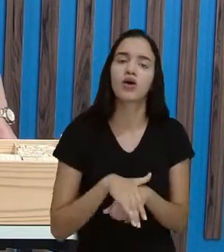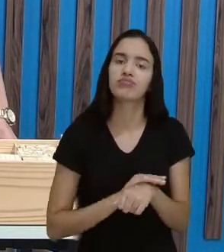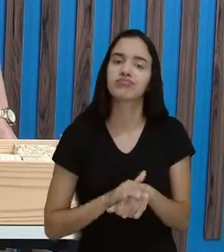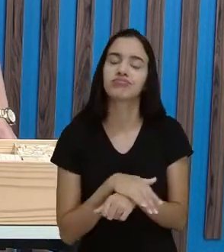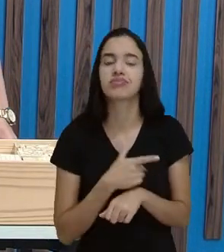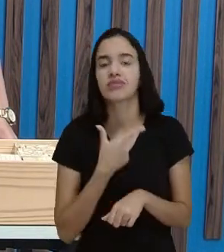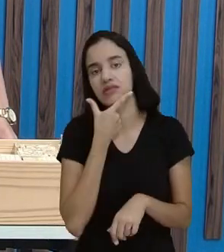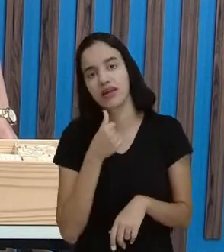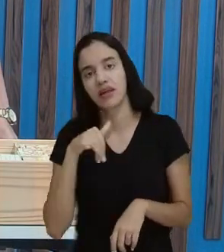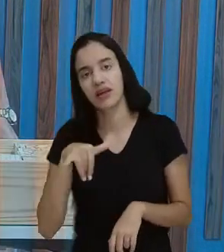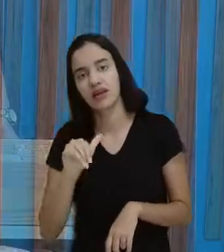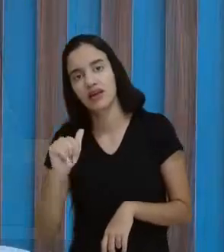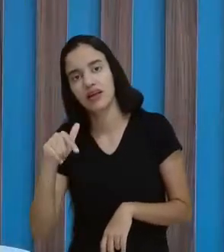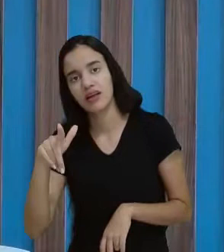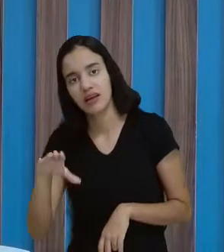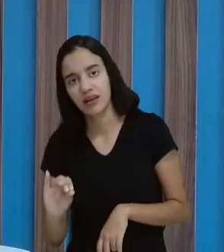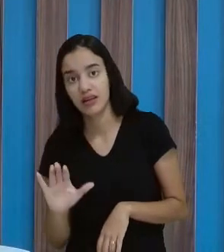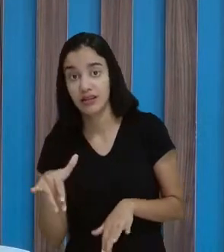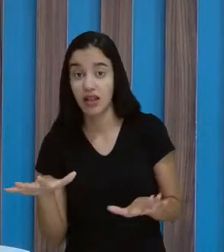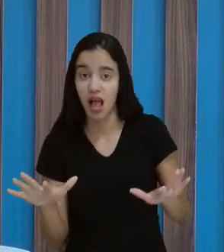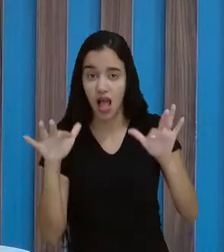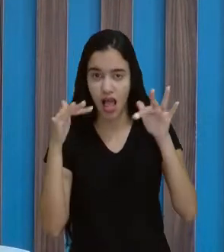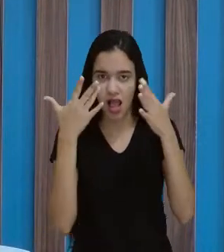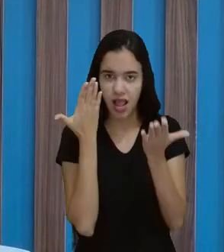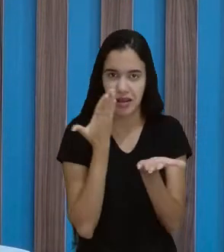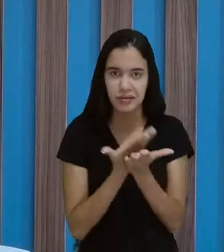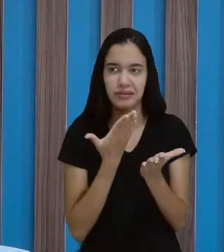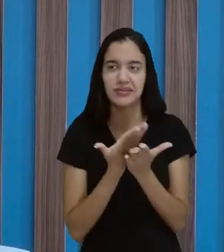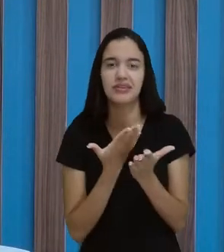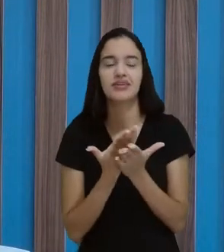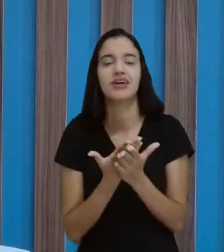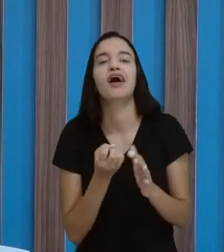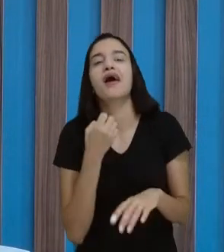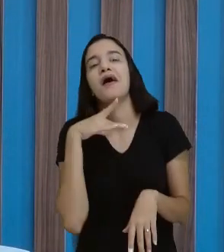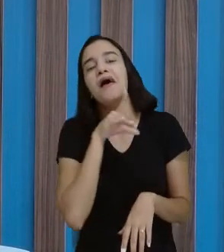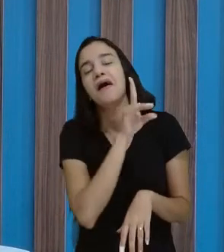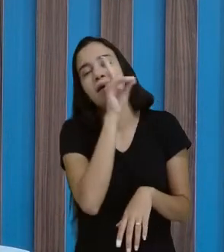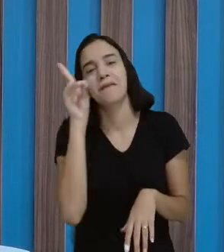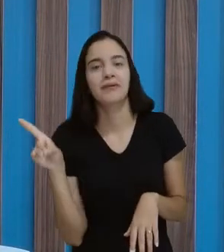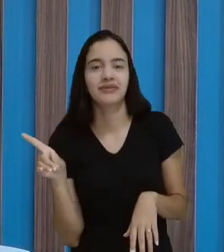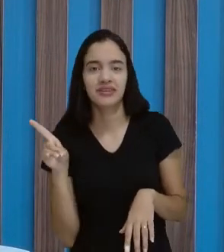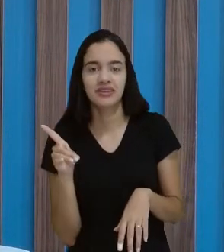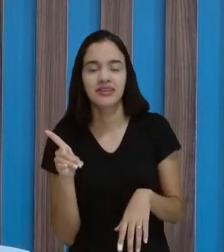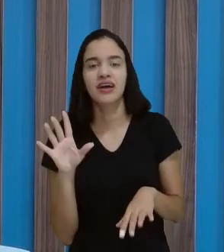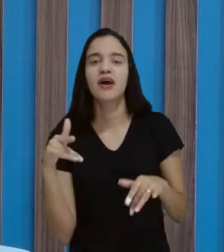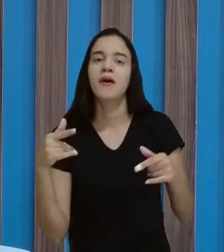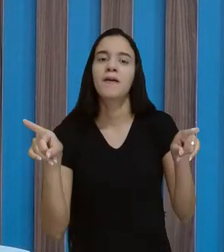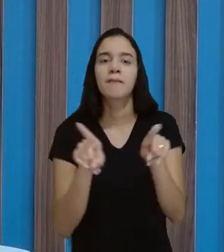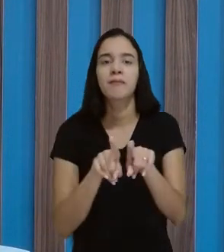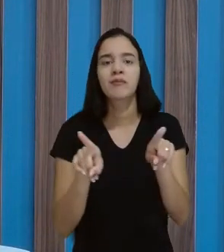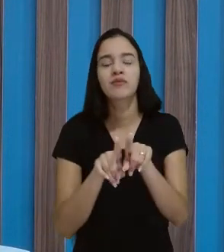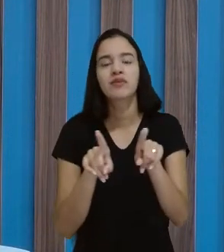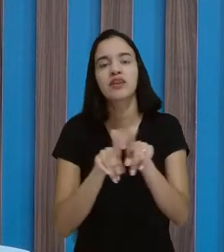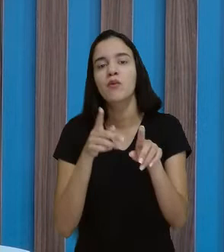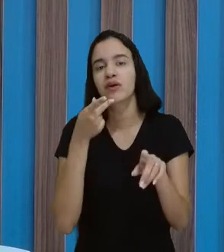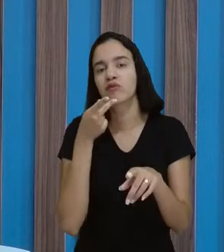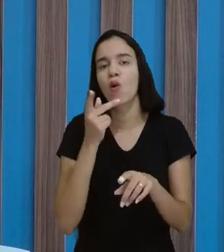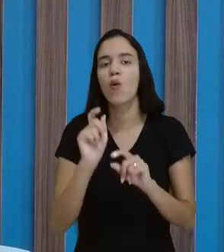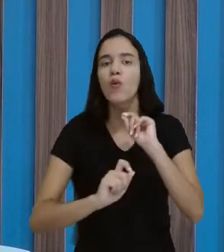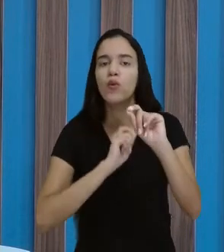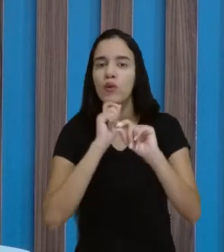o Iago, ele está prestando bem atenção na sua aula, já deu bom dia aqui, já contou que